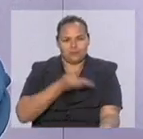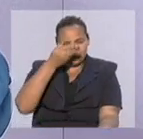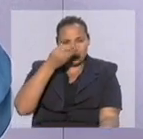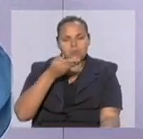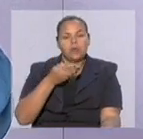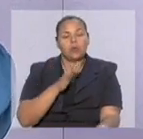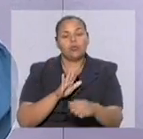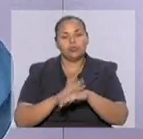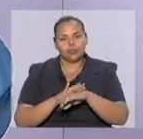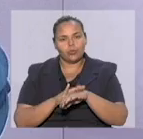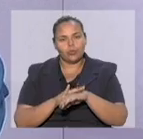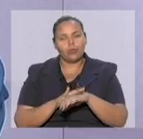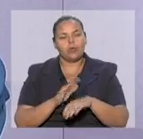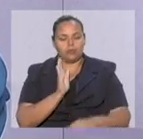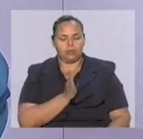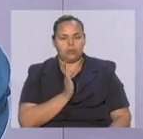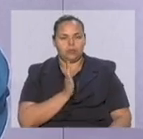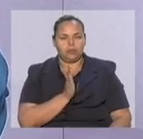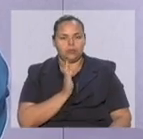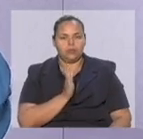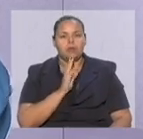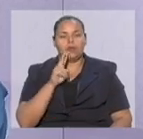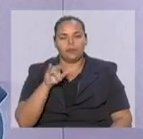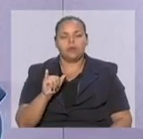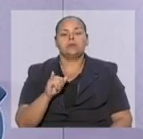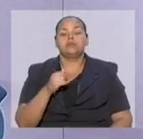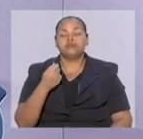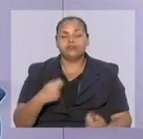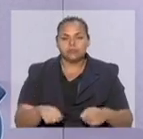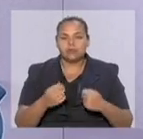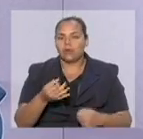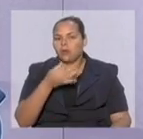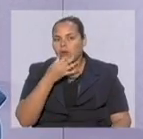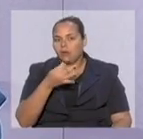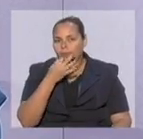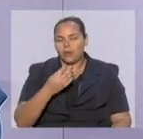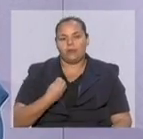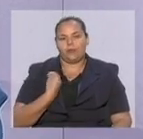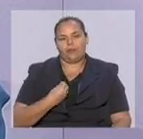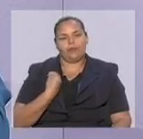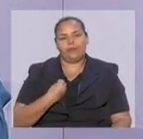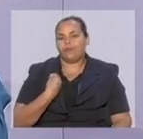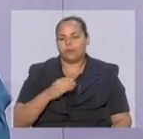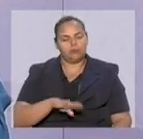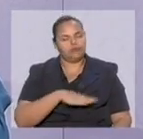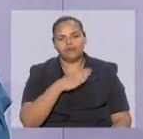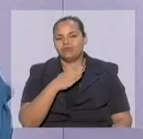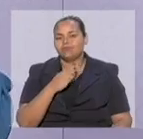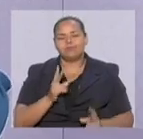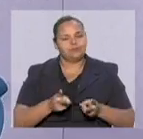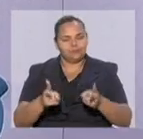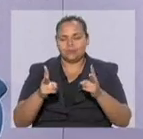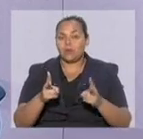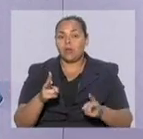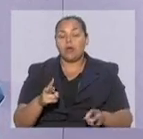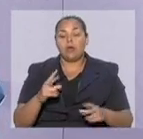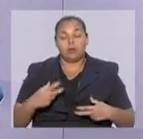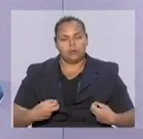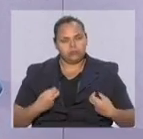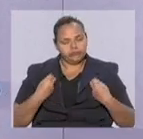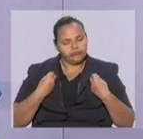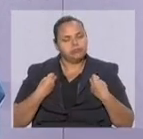hipertensão, que é a doença que eu trato como cardiologista, que ele vai ter que tomar remédio a sua vida toda, o